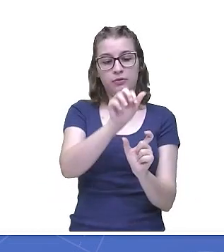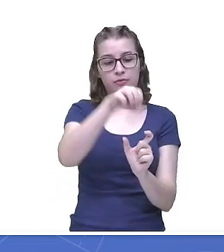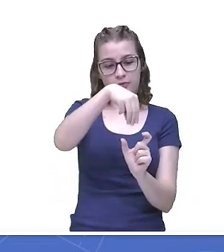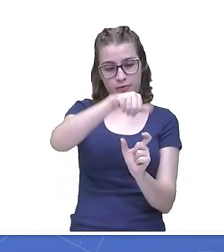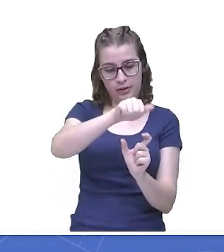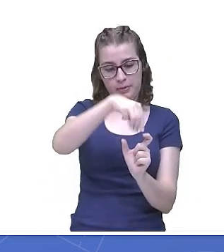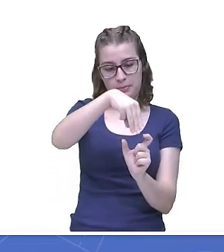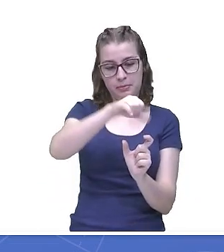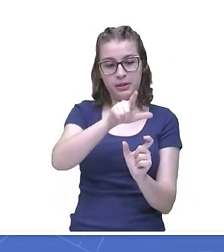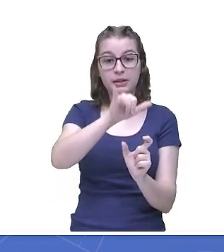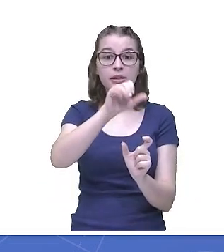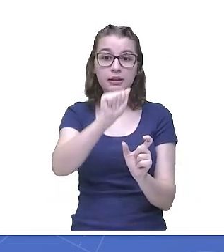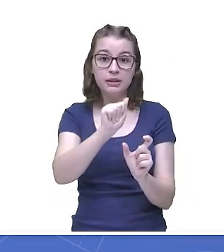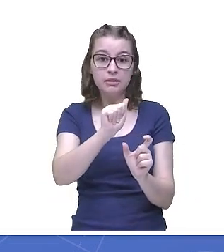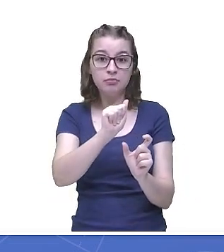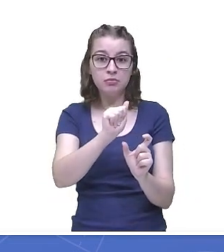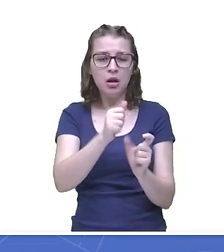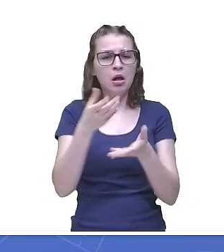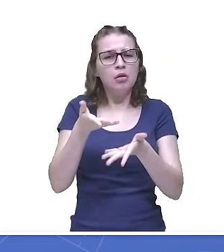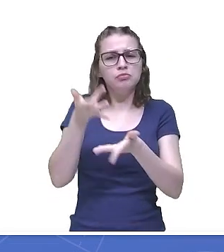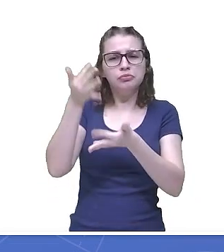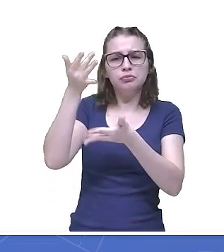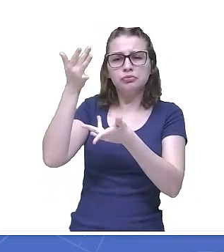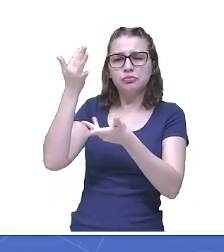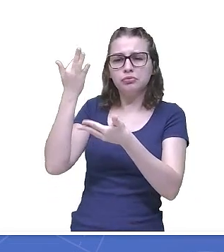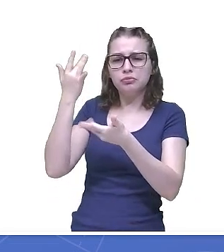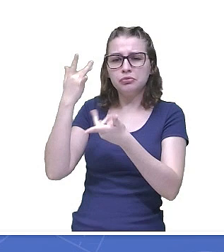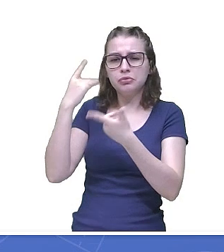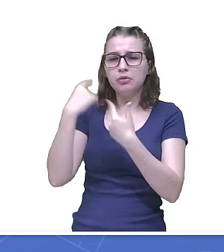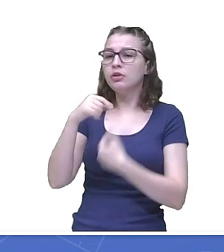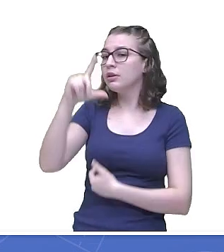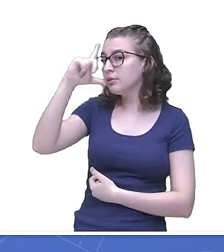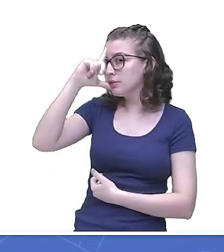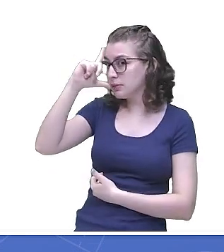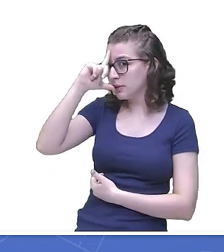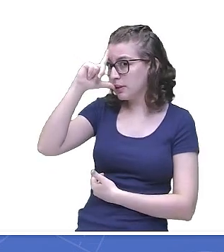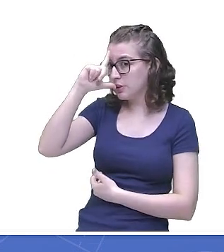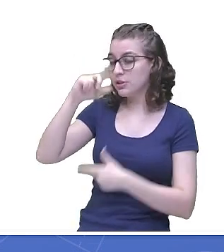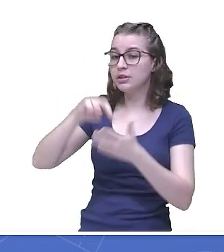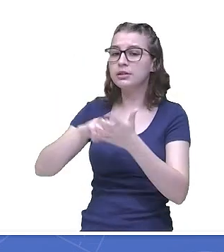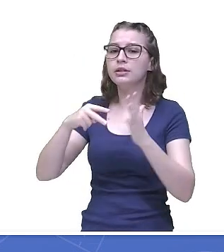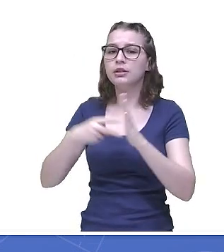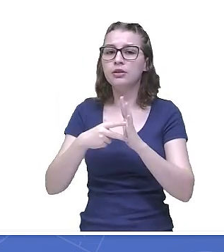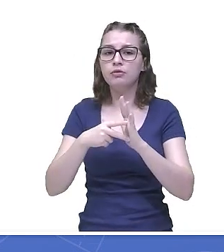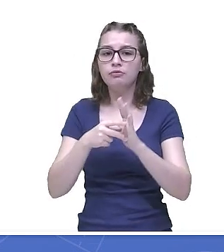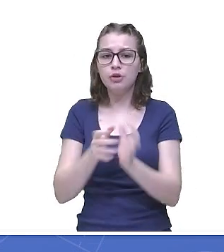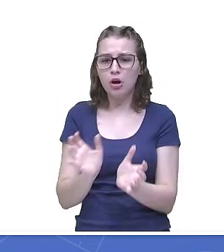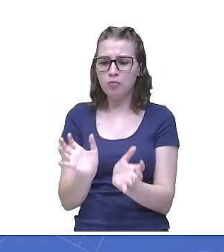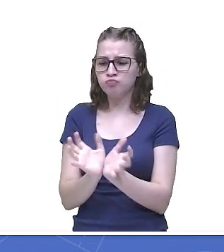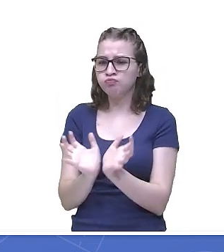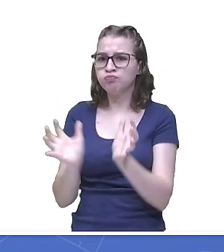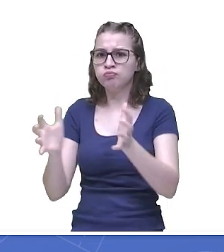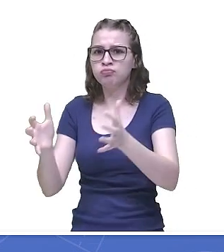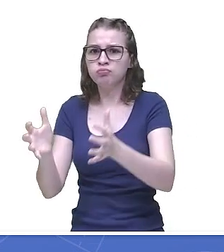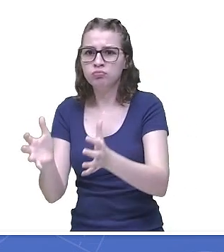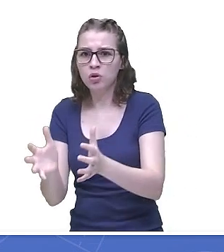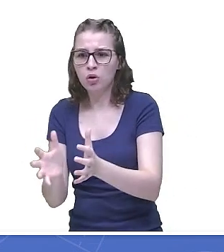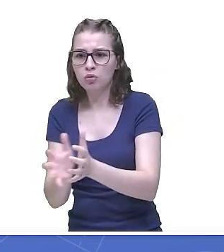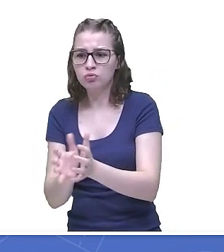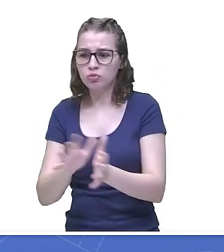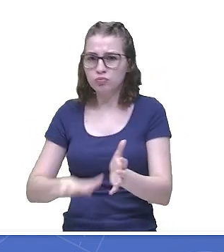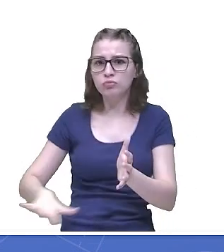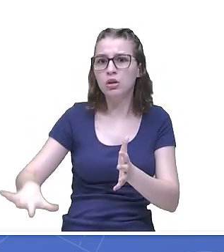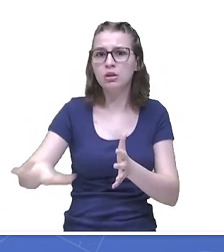deriva, né, do latim e significa conjunto das propriedades de alguém, o